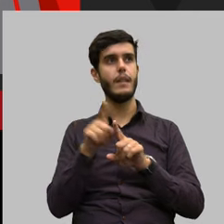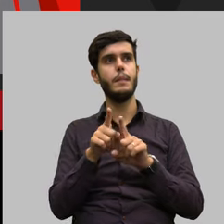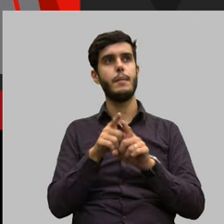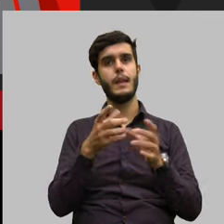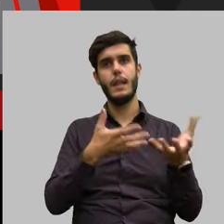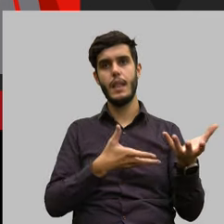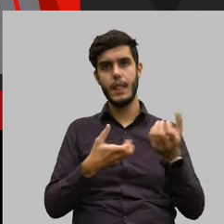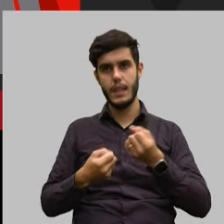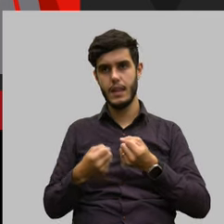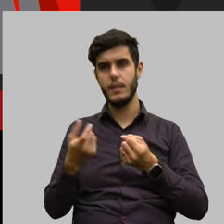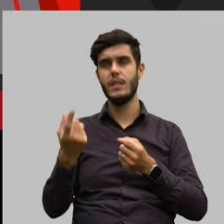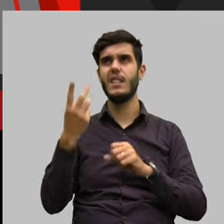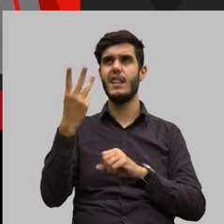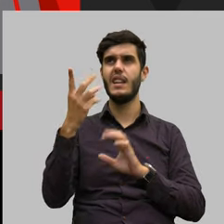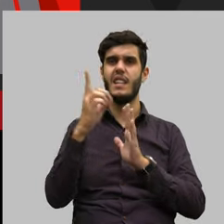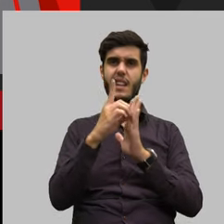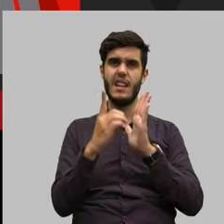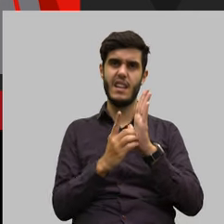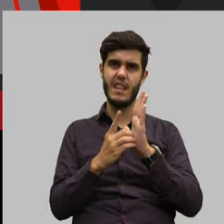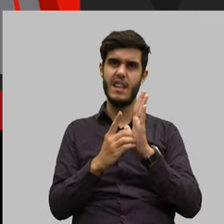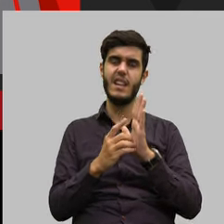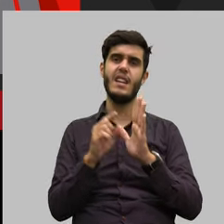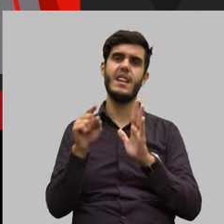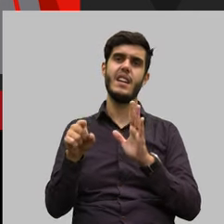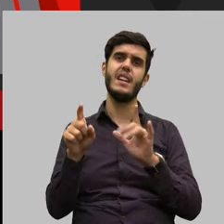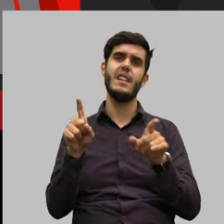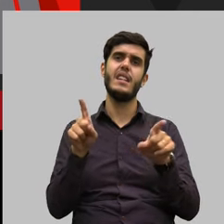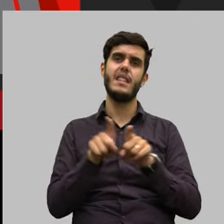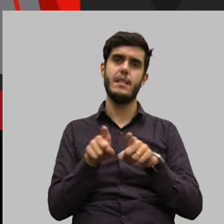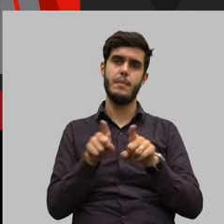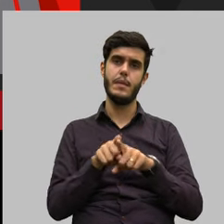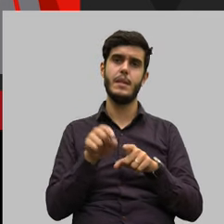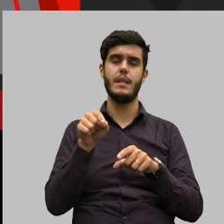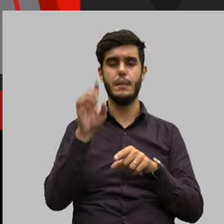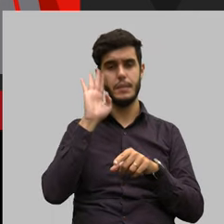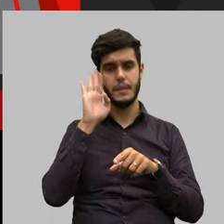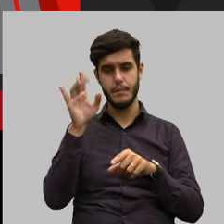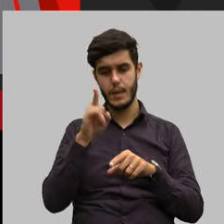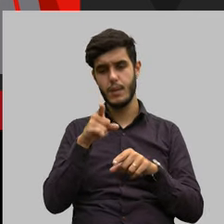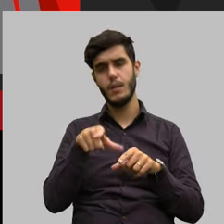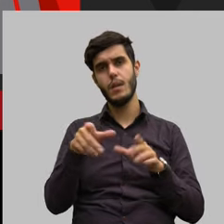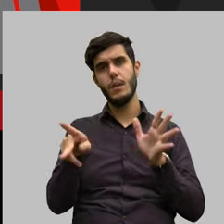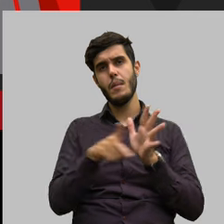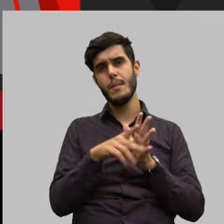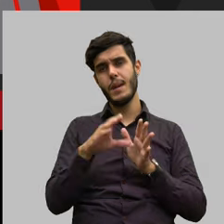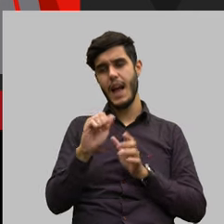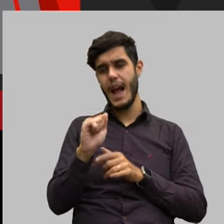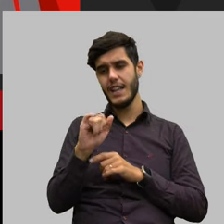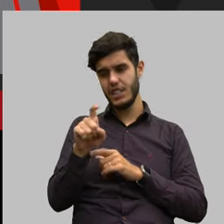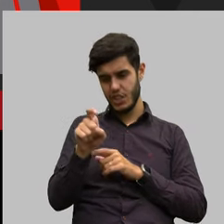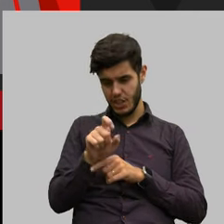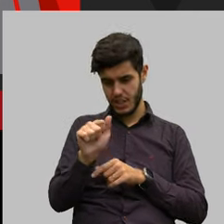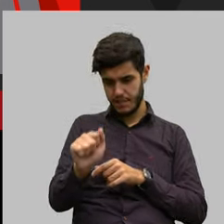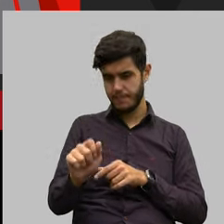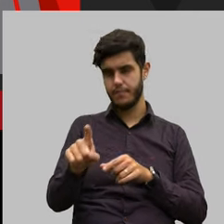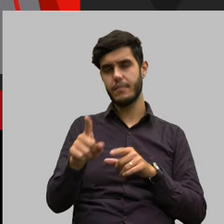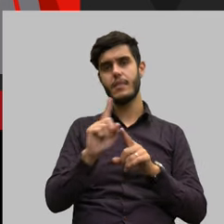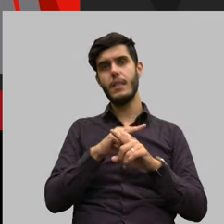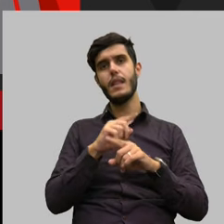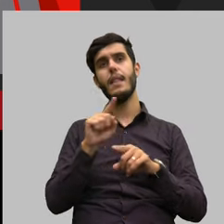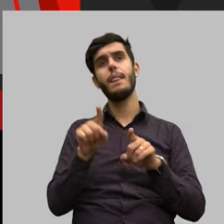de três decretos a gestão centralizada de caixa a autorização para leilão reverso